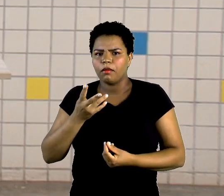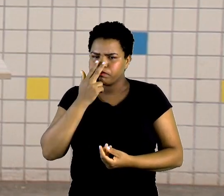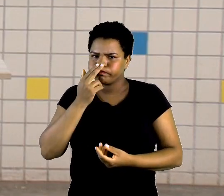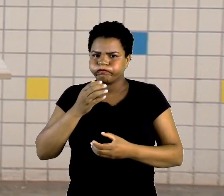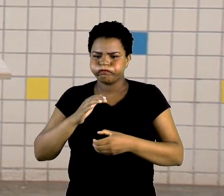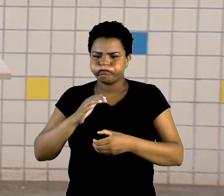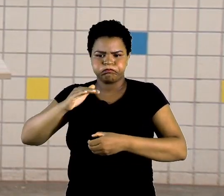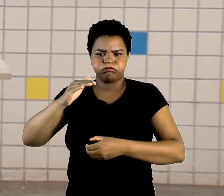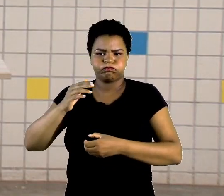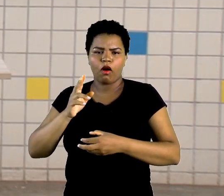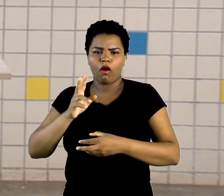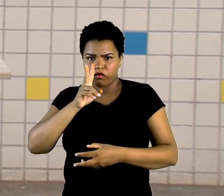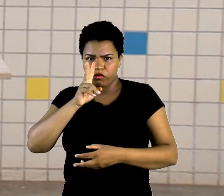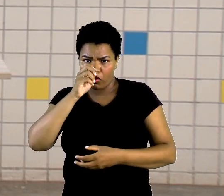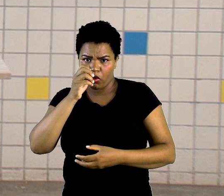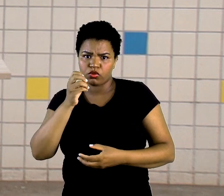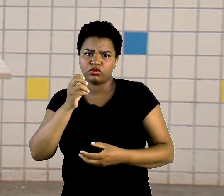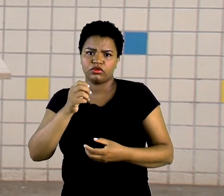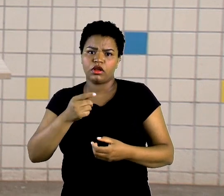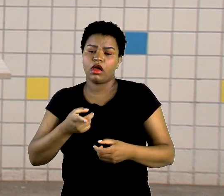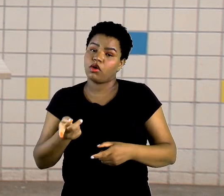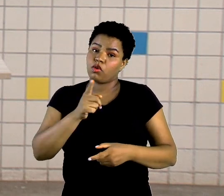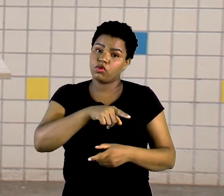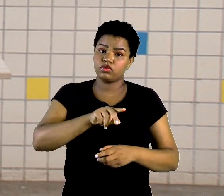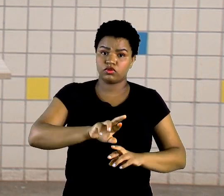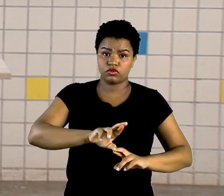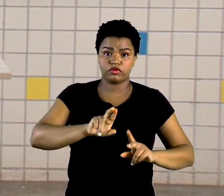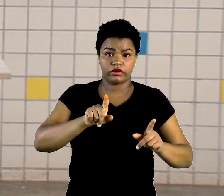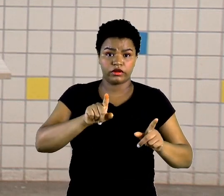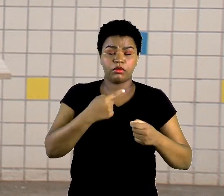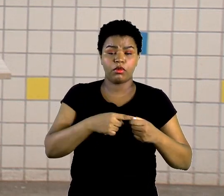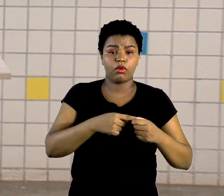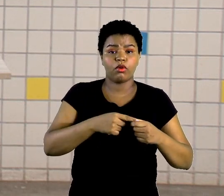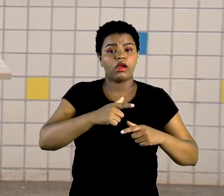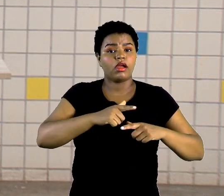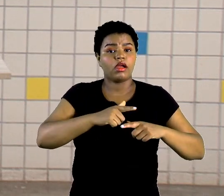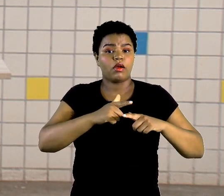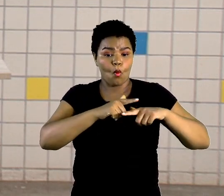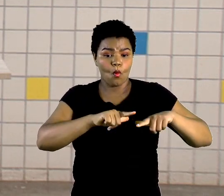diferença? Vocês viram alguma diferença aí?